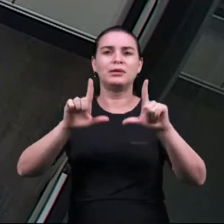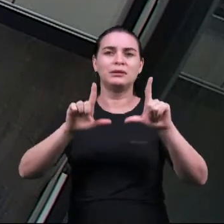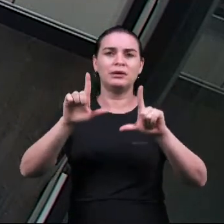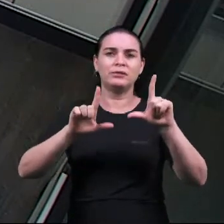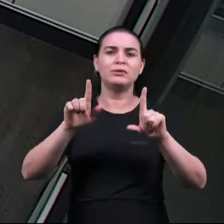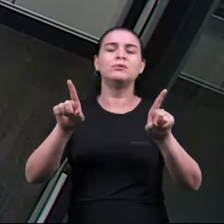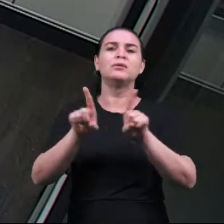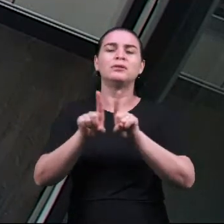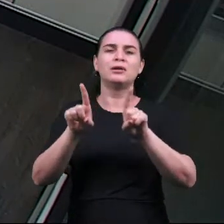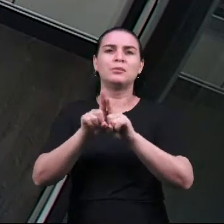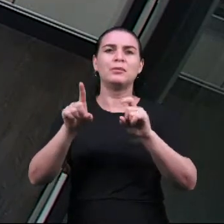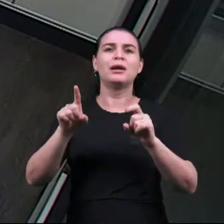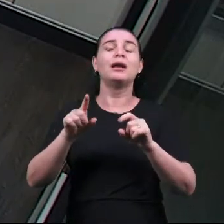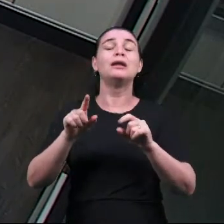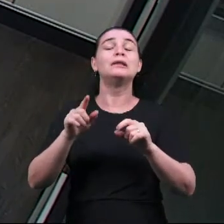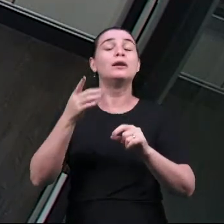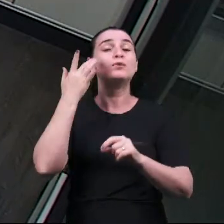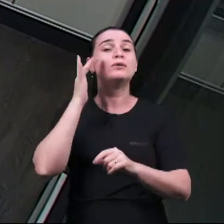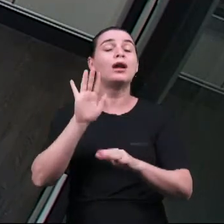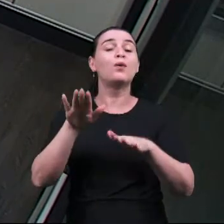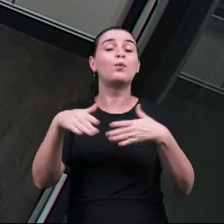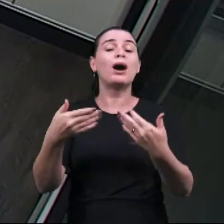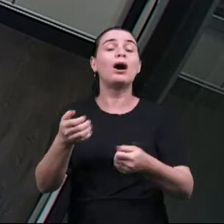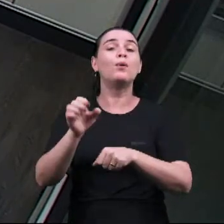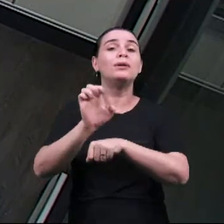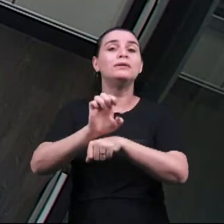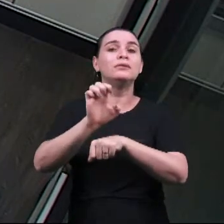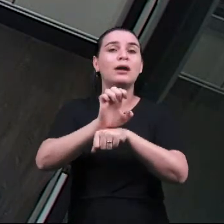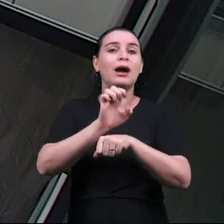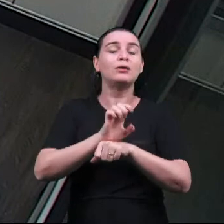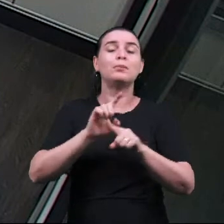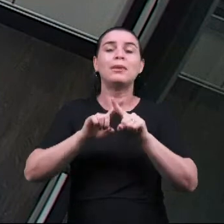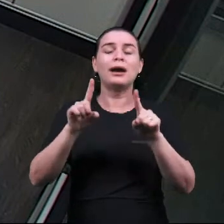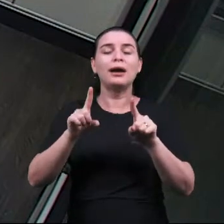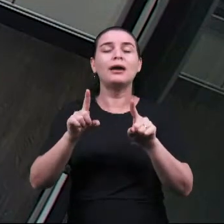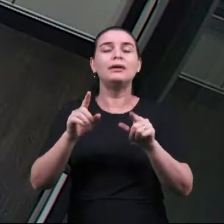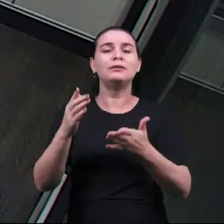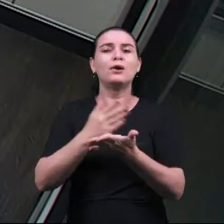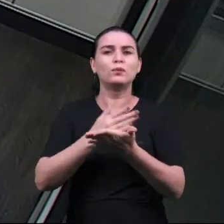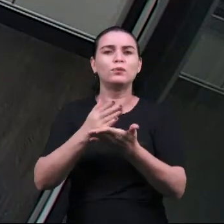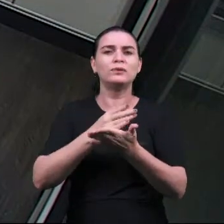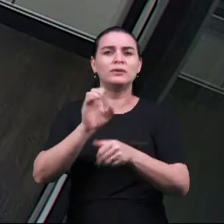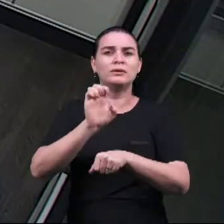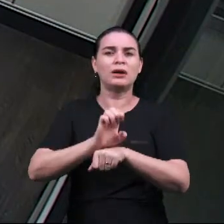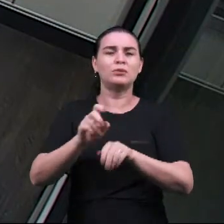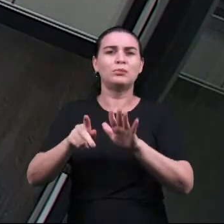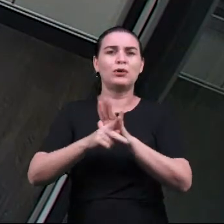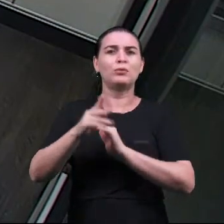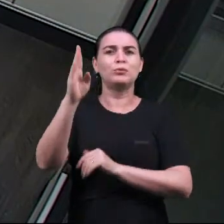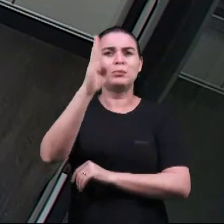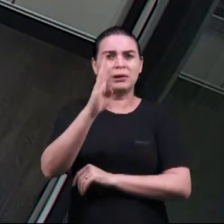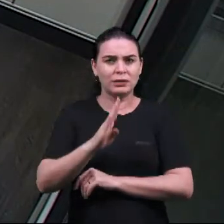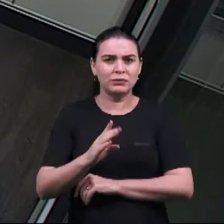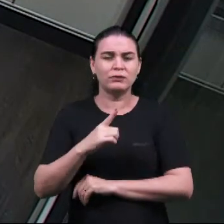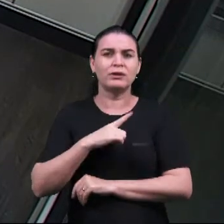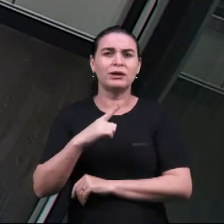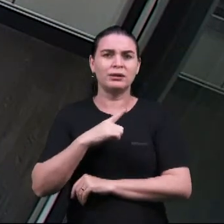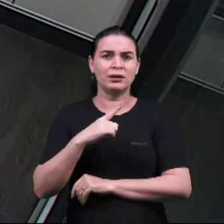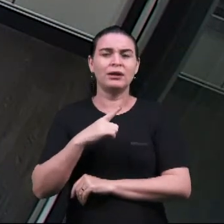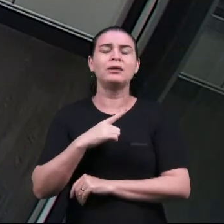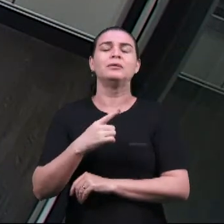TV. Eu não lembro agora quais estados, mas vários estados grandes vão estar recebendo. E vai ter aulas